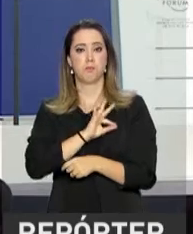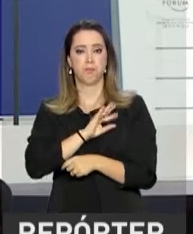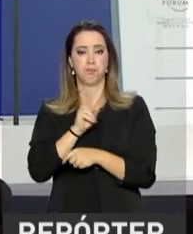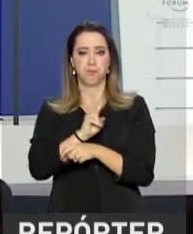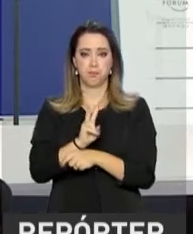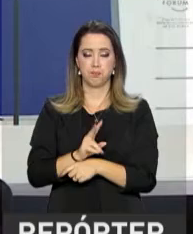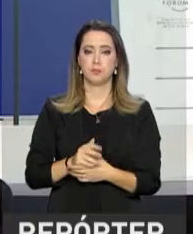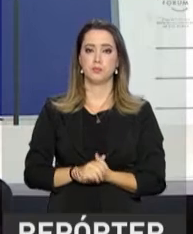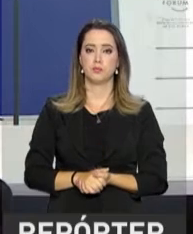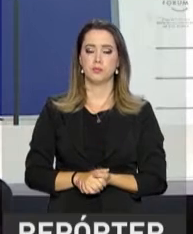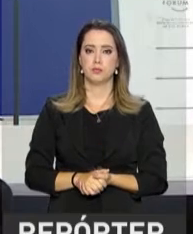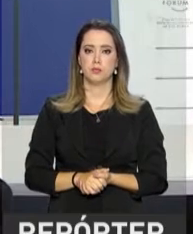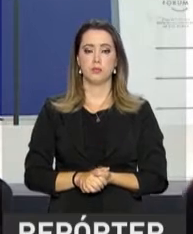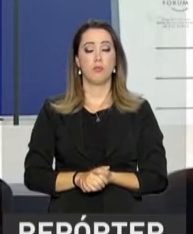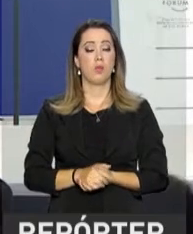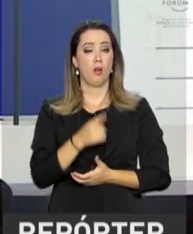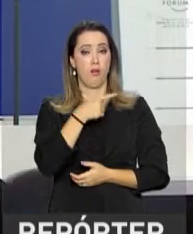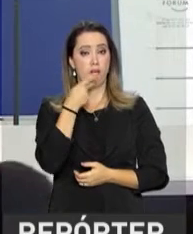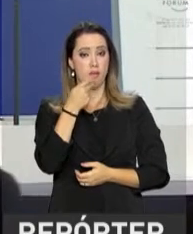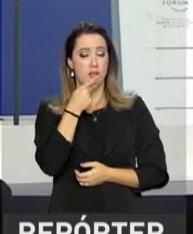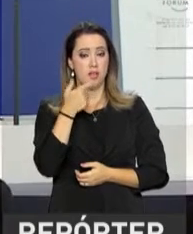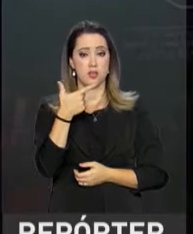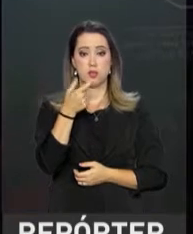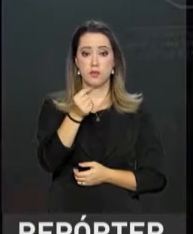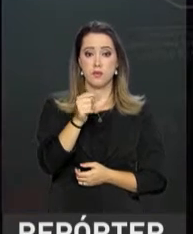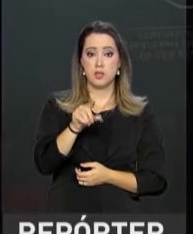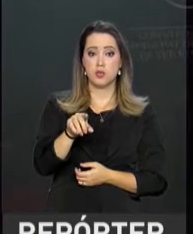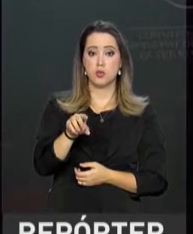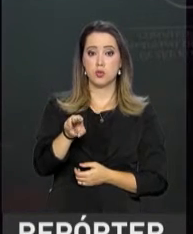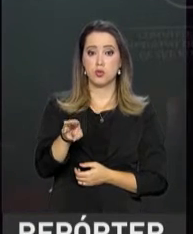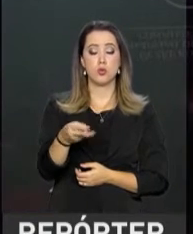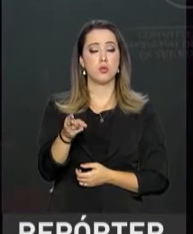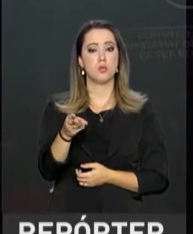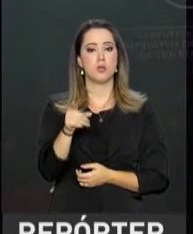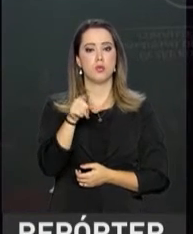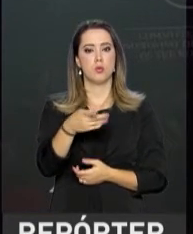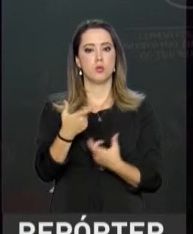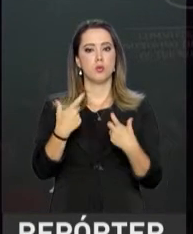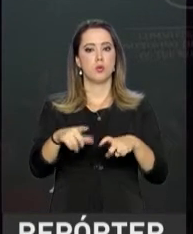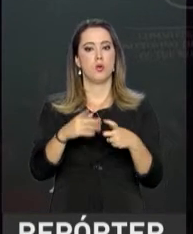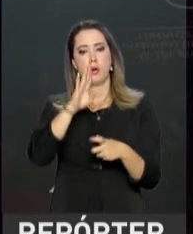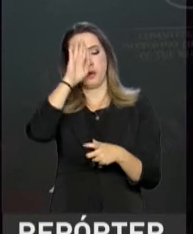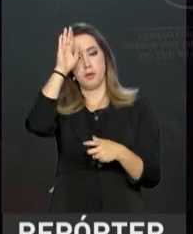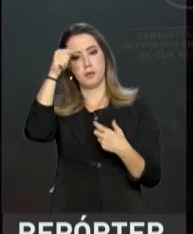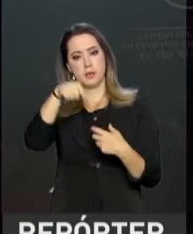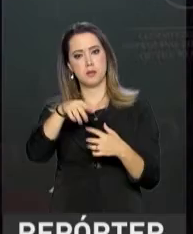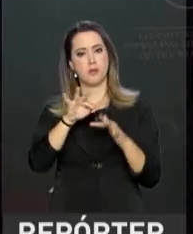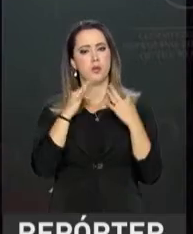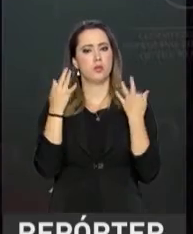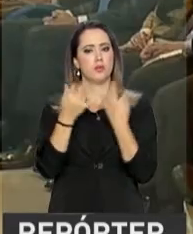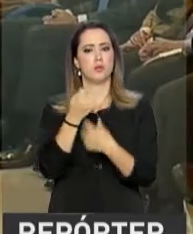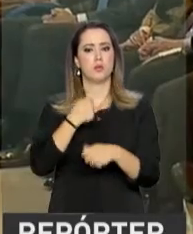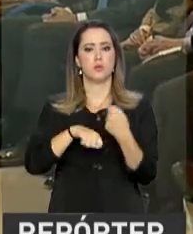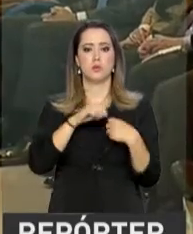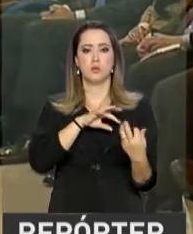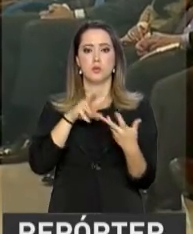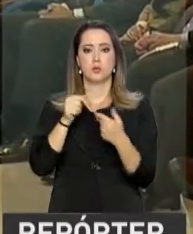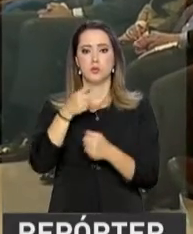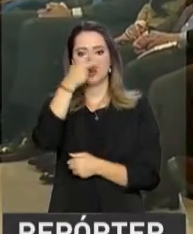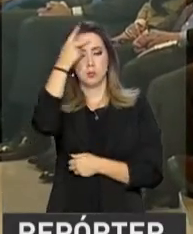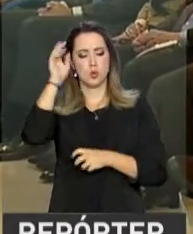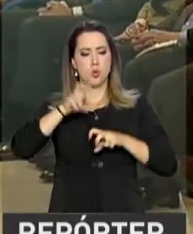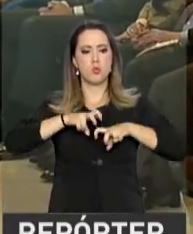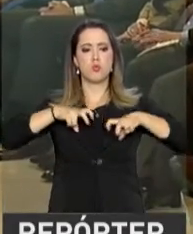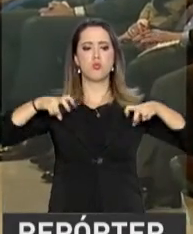foi um discurso de cerca de 20 minutos no auditório principal do fórum econômico mundial a uma platéia de